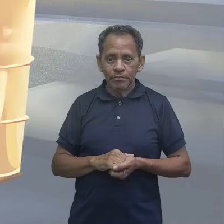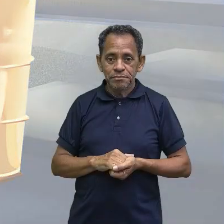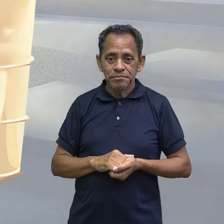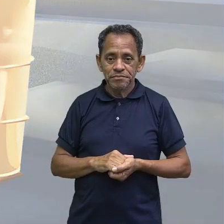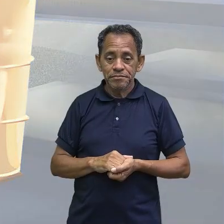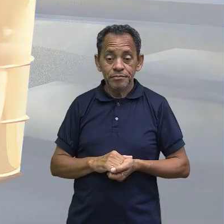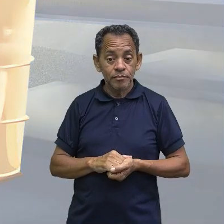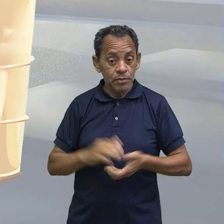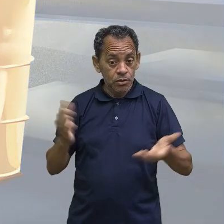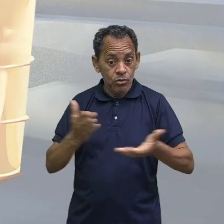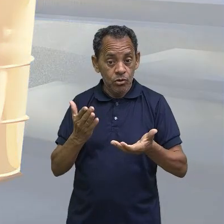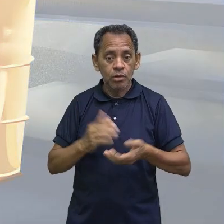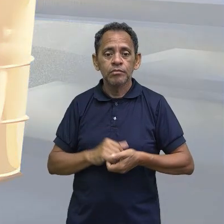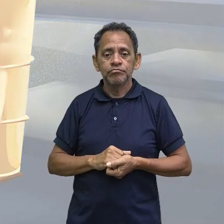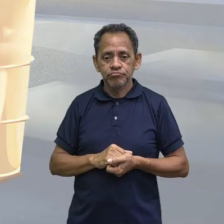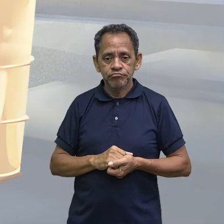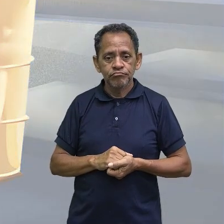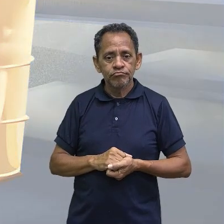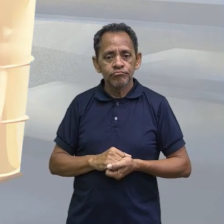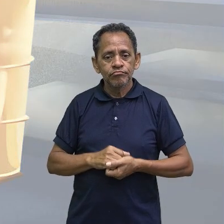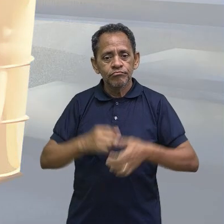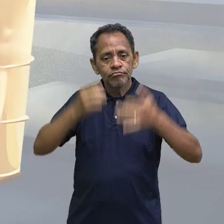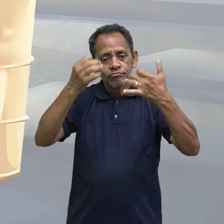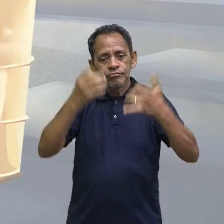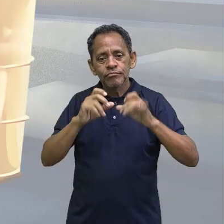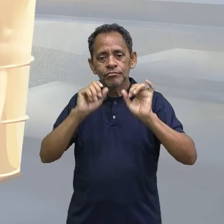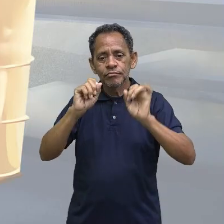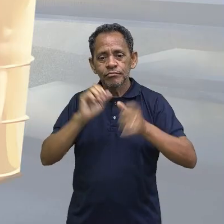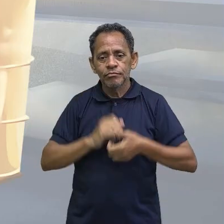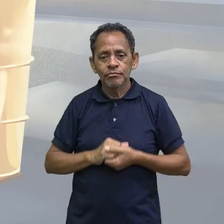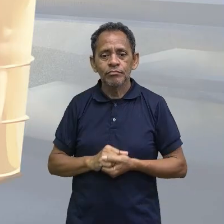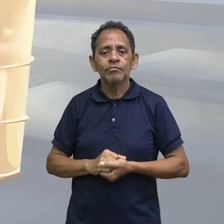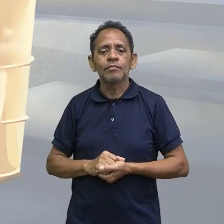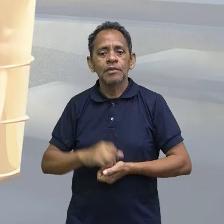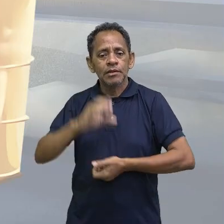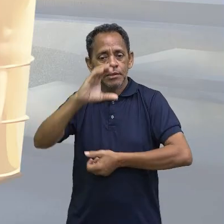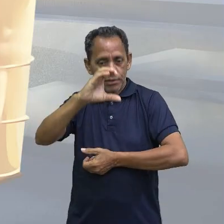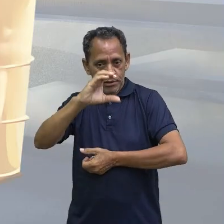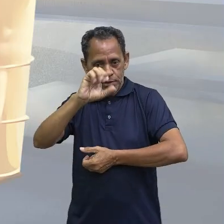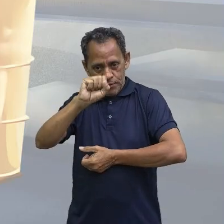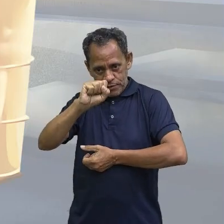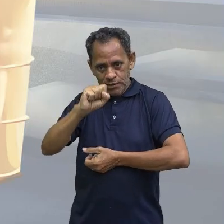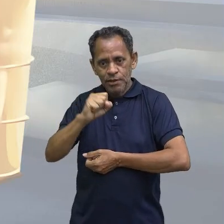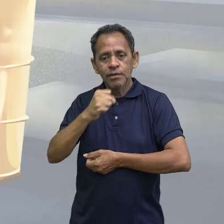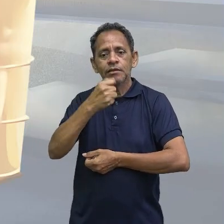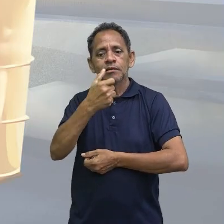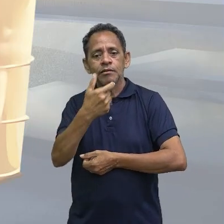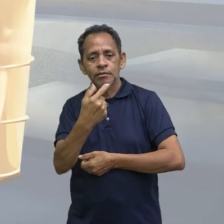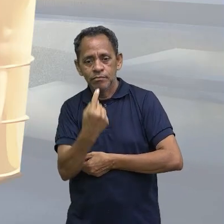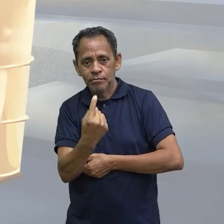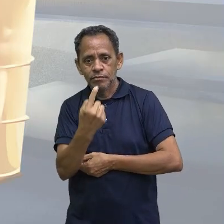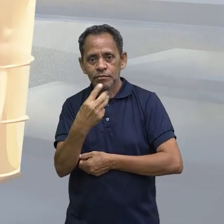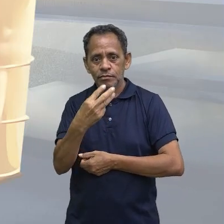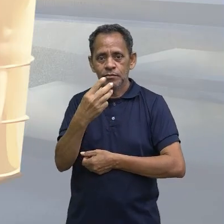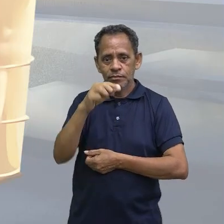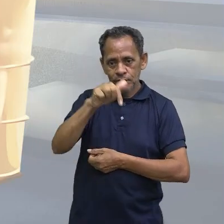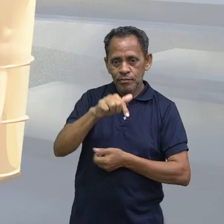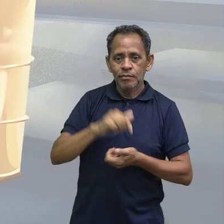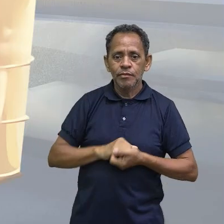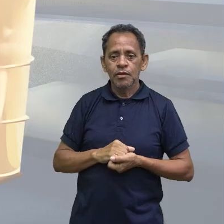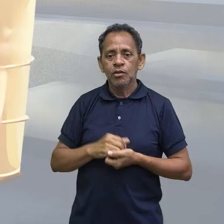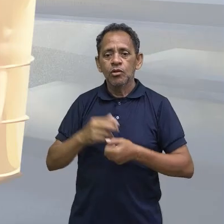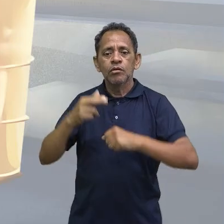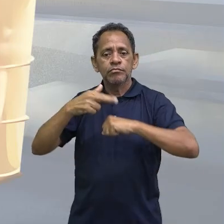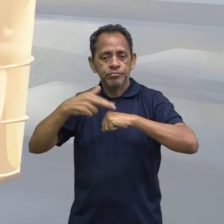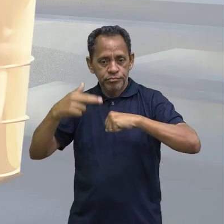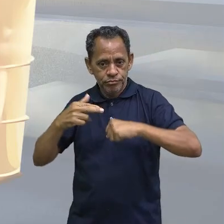Bom, agora a gente vai falar um pouquinho do césio 137, né, que foi um dos elementos que eu apresentei para vocês aí como sendo um